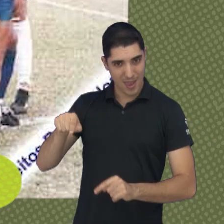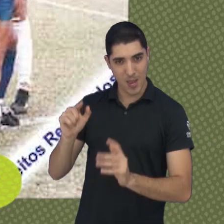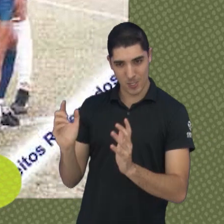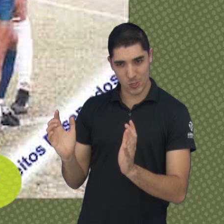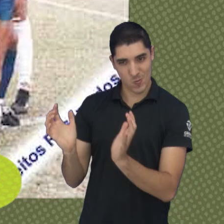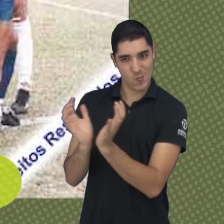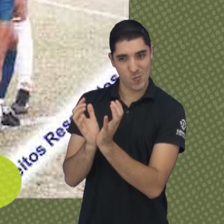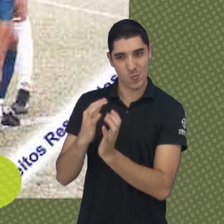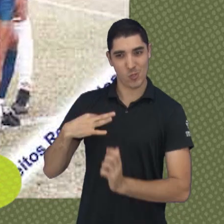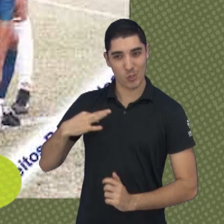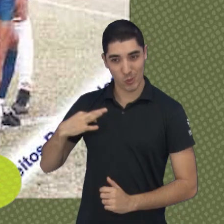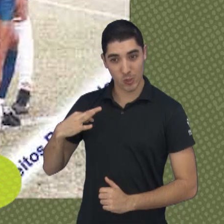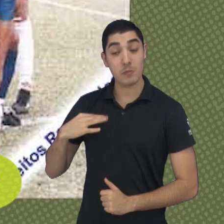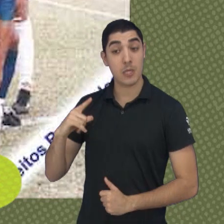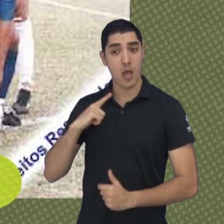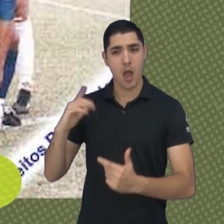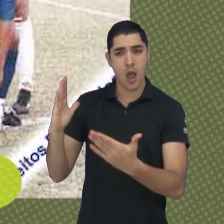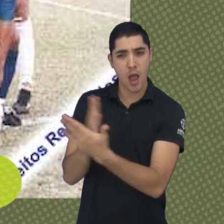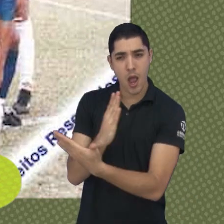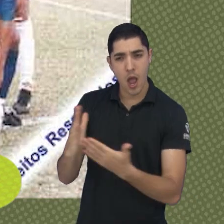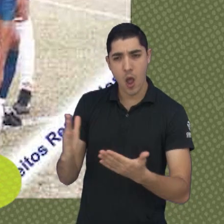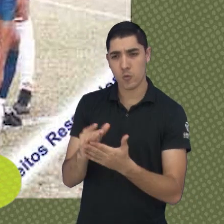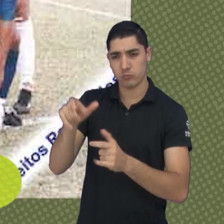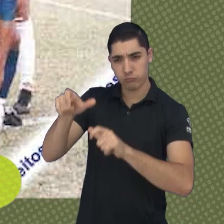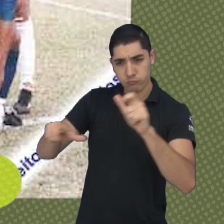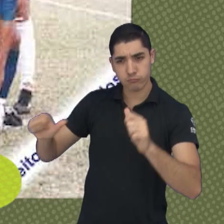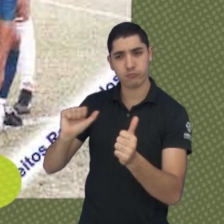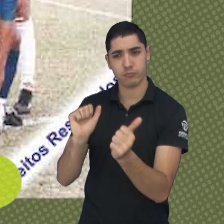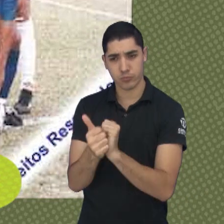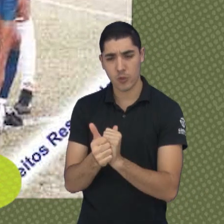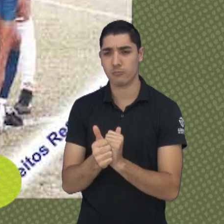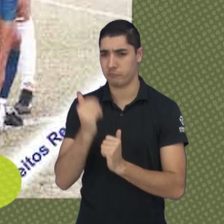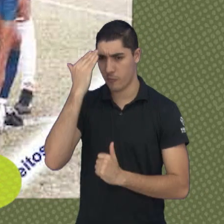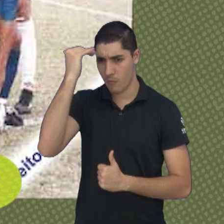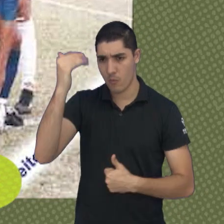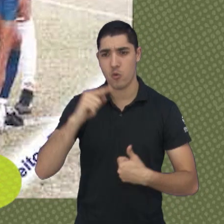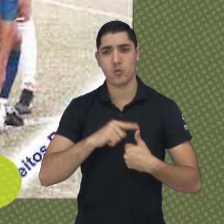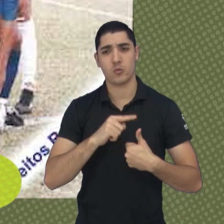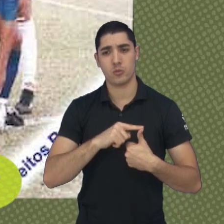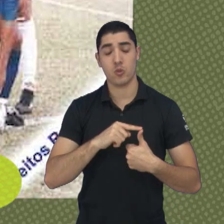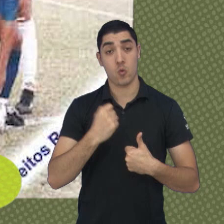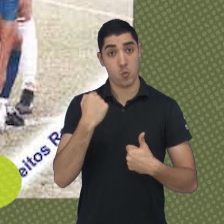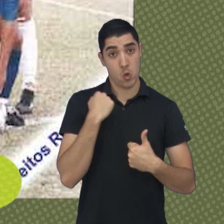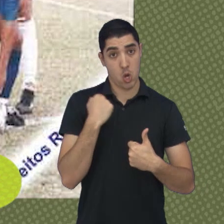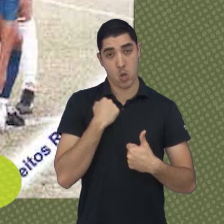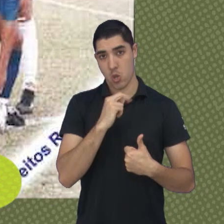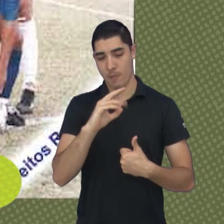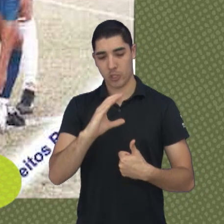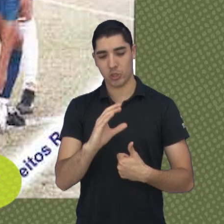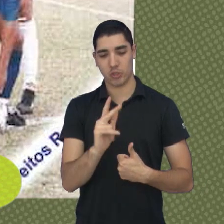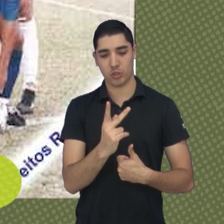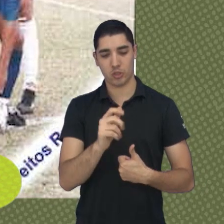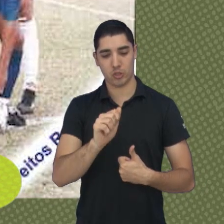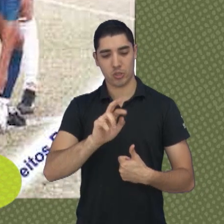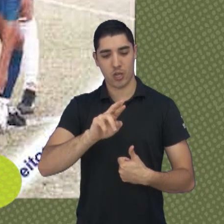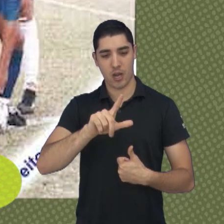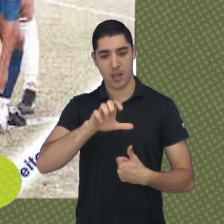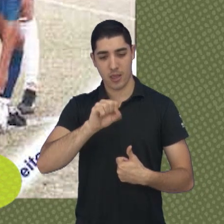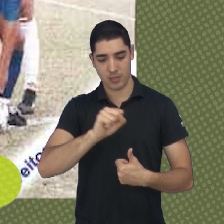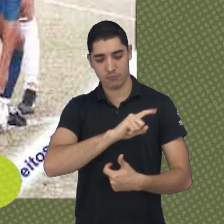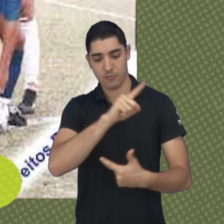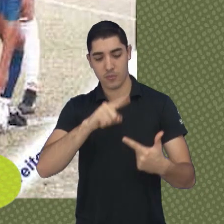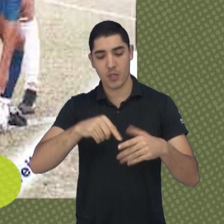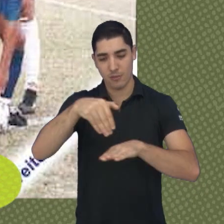1996, tinham jogadores que eram destaques, como, por exemplo, o goleiro Charles e também o atacante Marcos